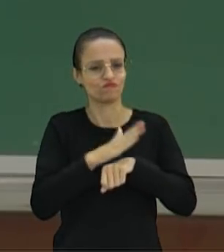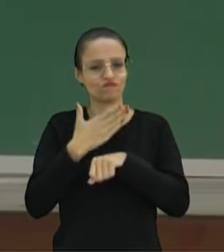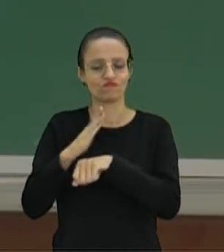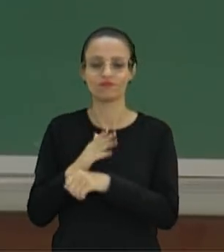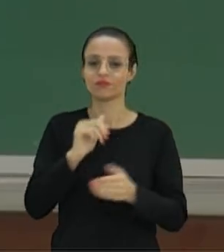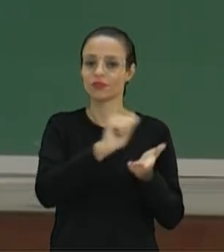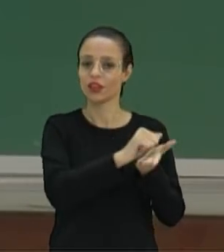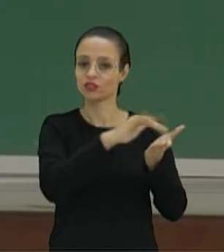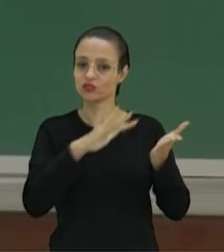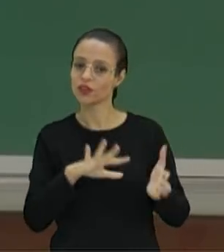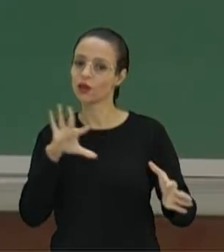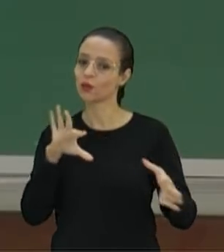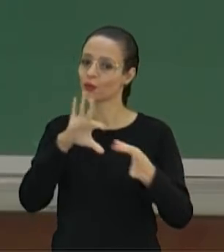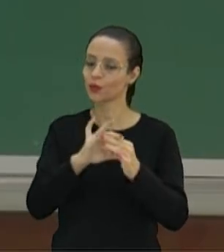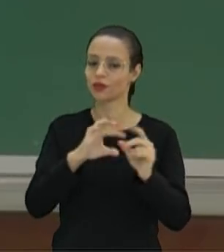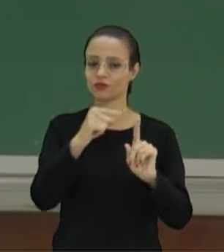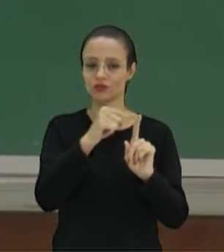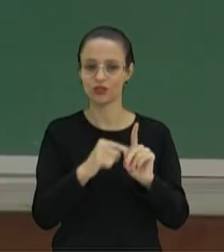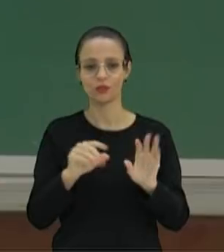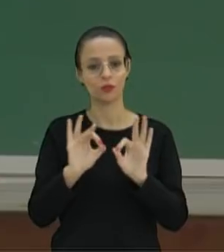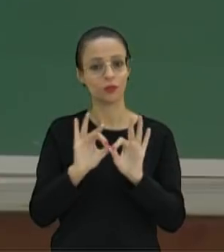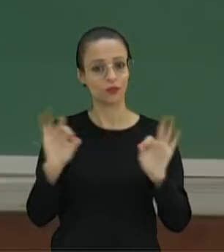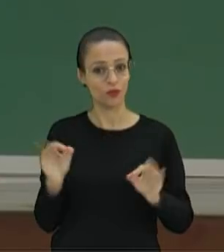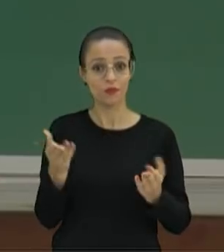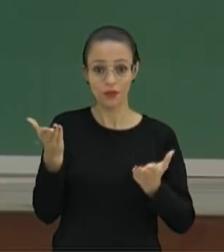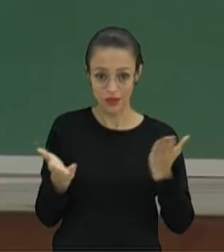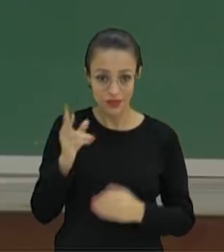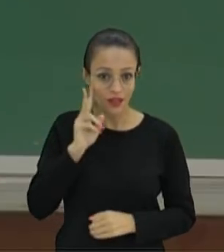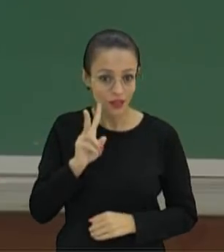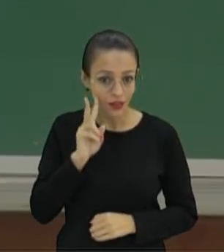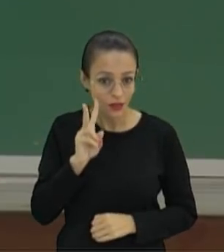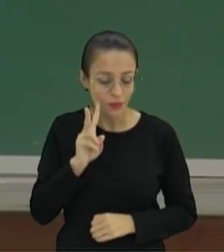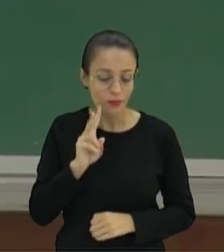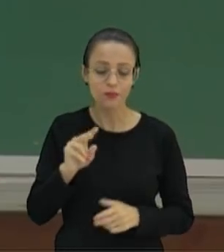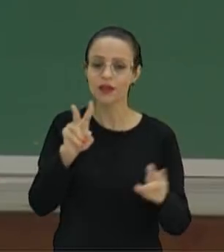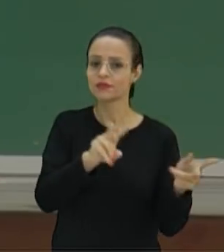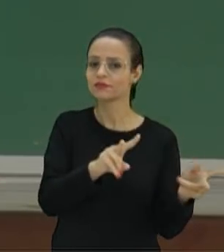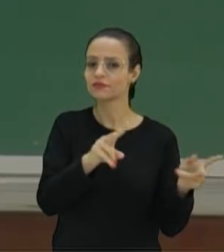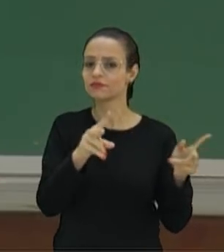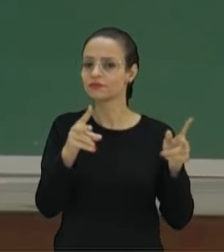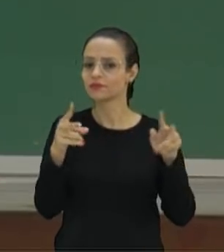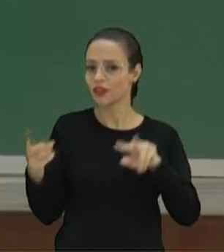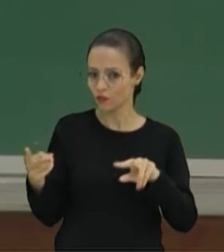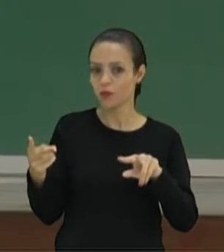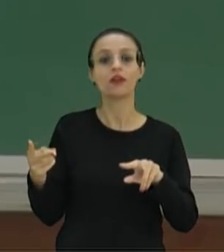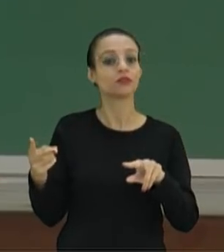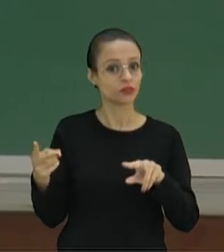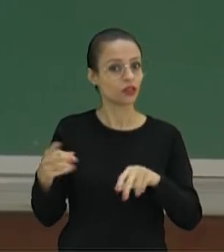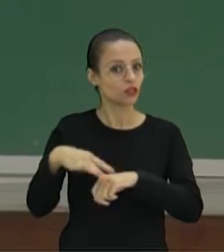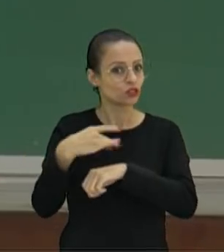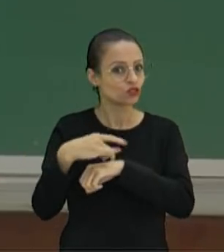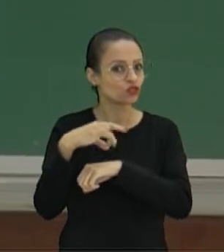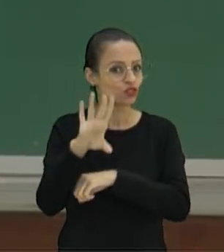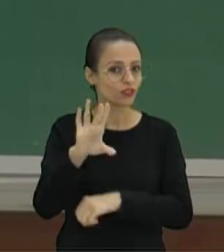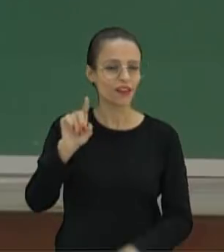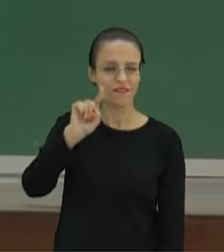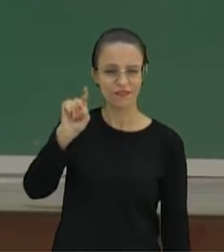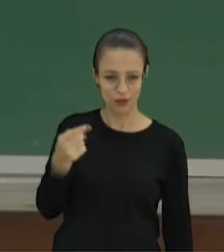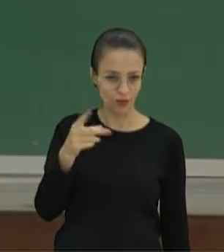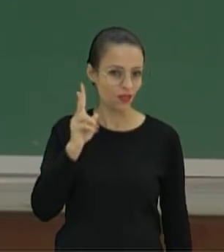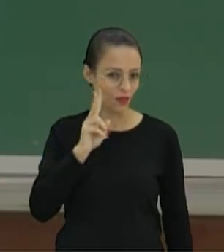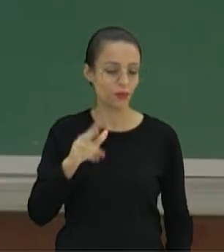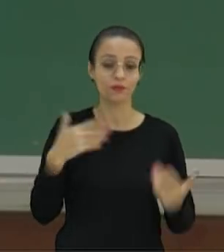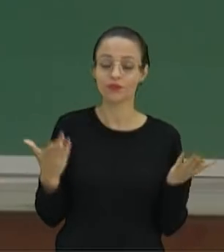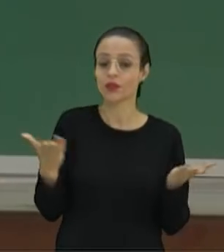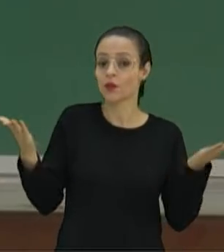ali, problema, com a unidade de medida de massa. Lembram? Estudamos as transformações e a dica da vírgula, hein? E na